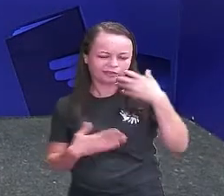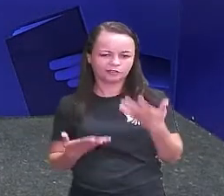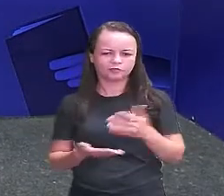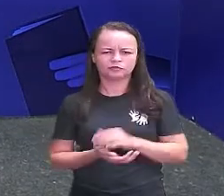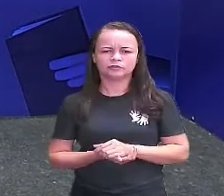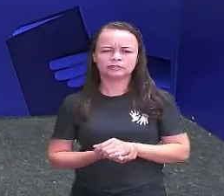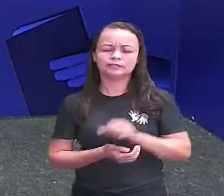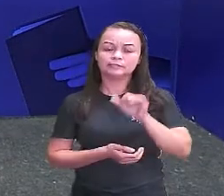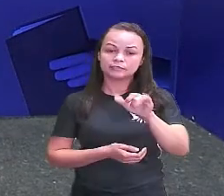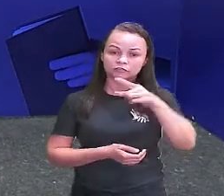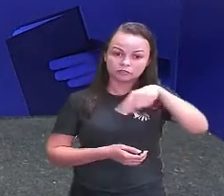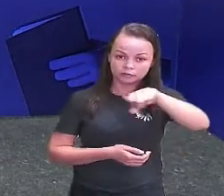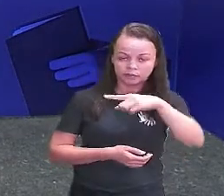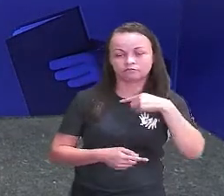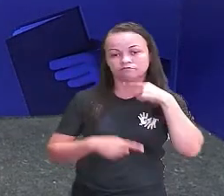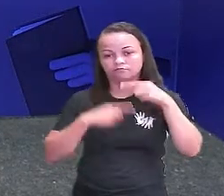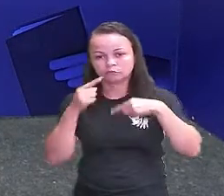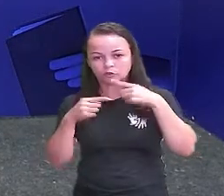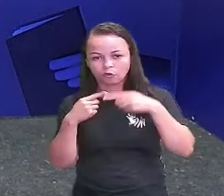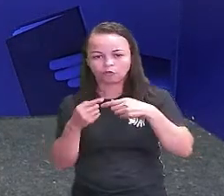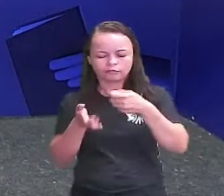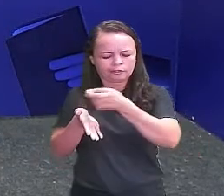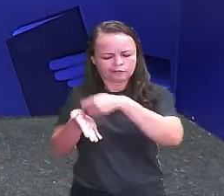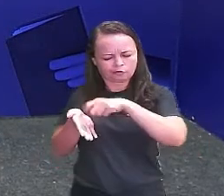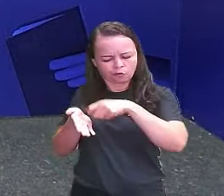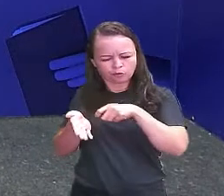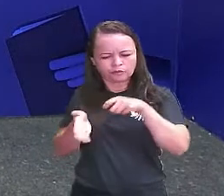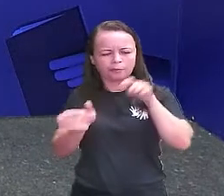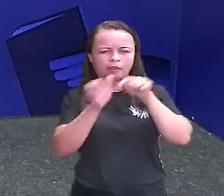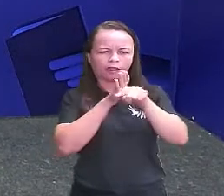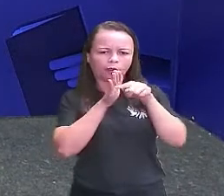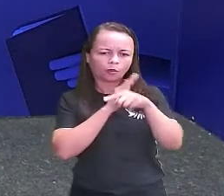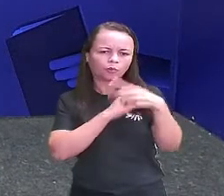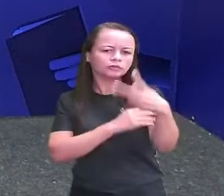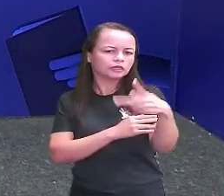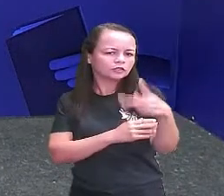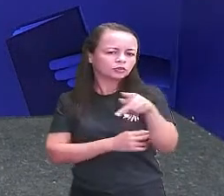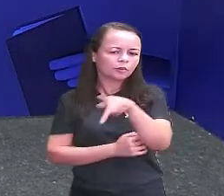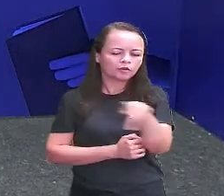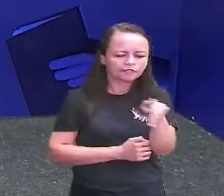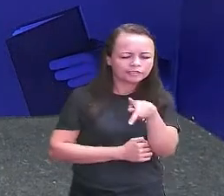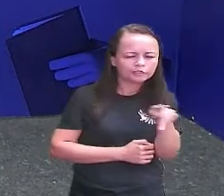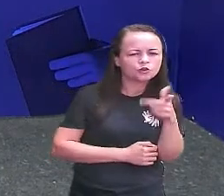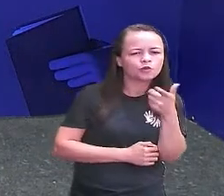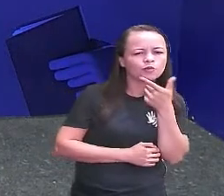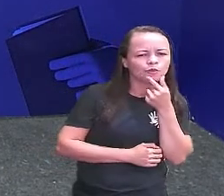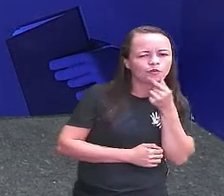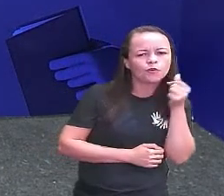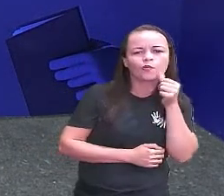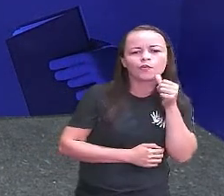com dúvida? Anota, leva para a professora. Professor, professora, me ajude